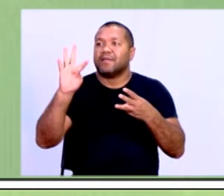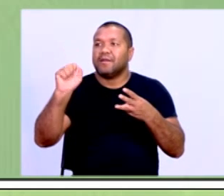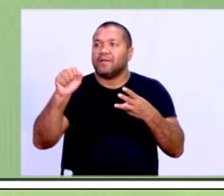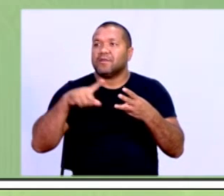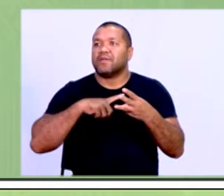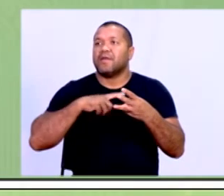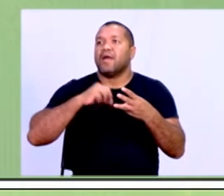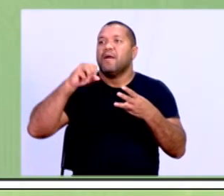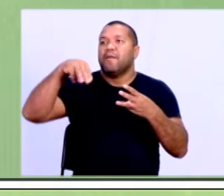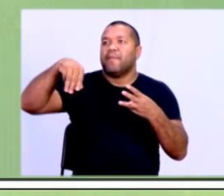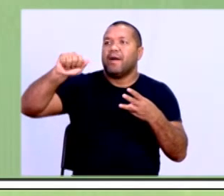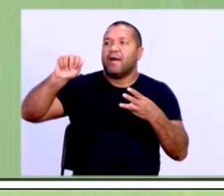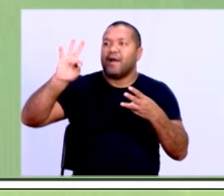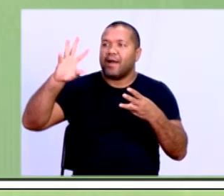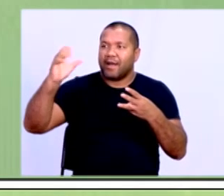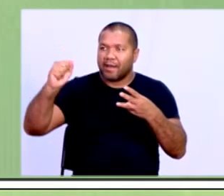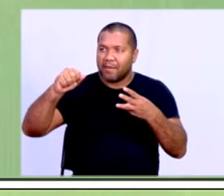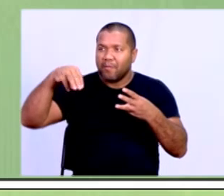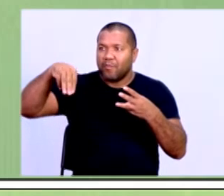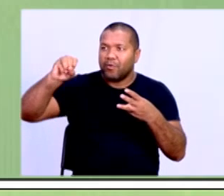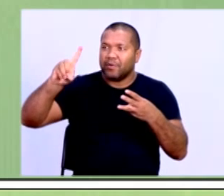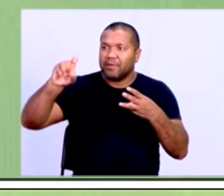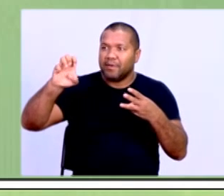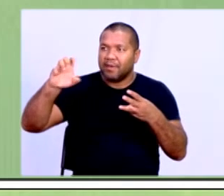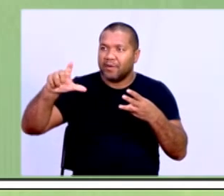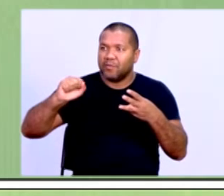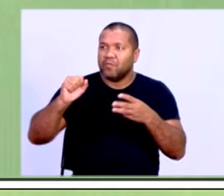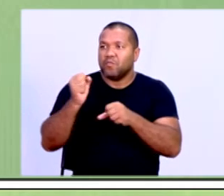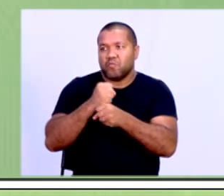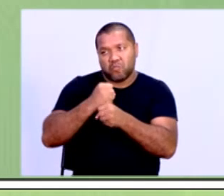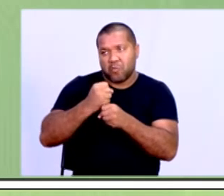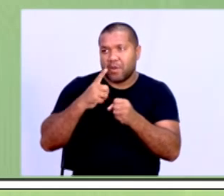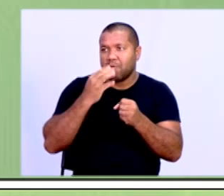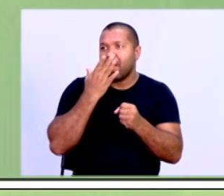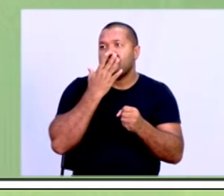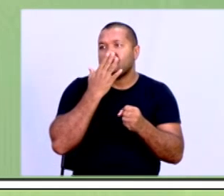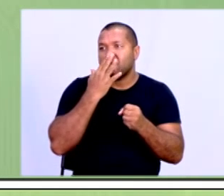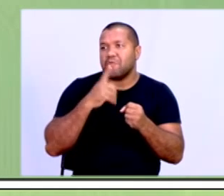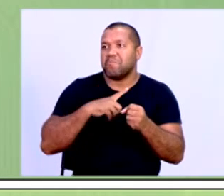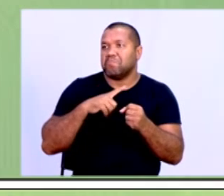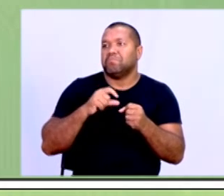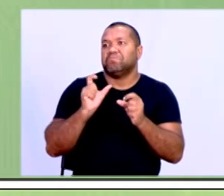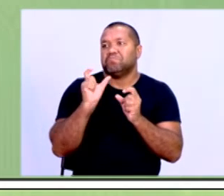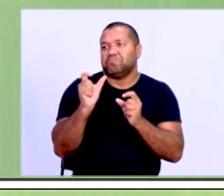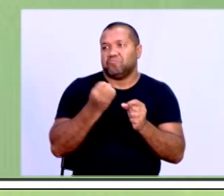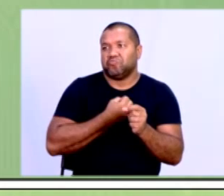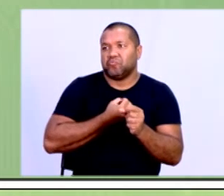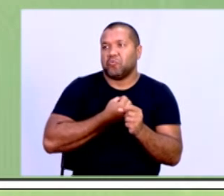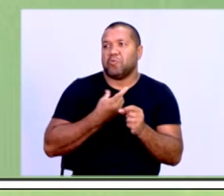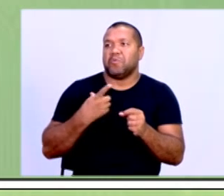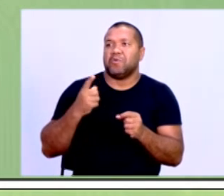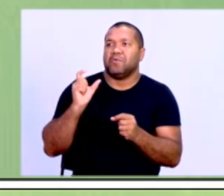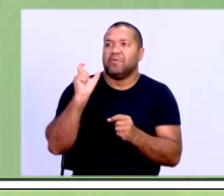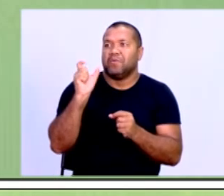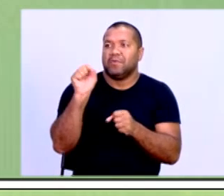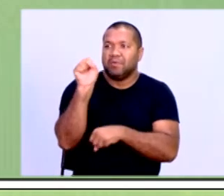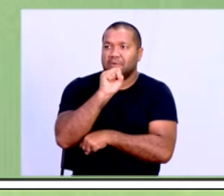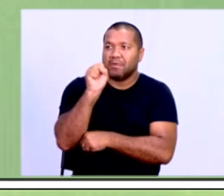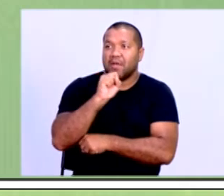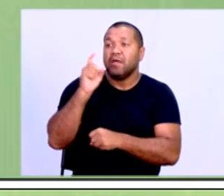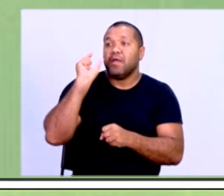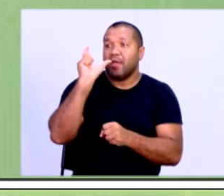marca, modelo, o ano, a cor, o chassi desses carros, que são